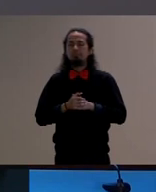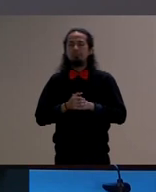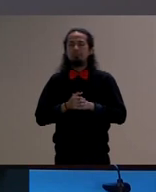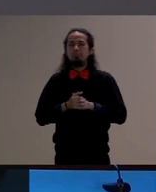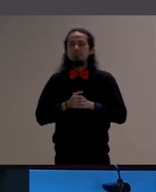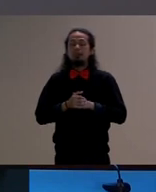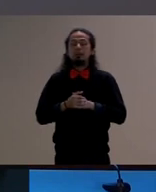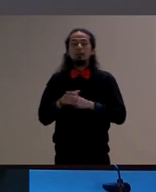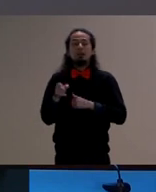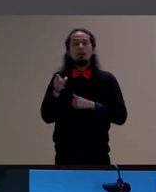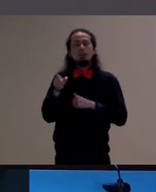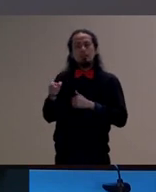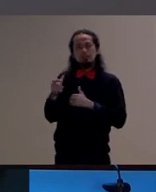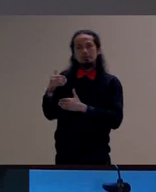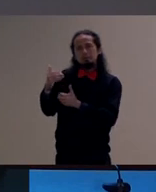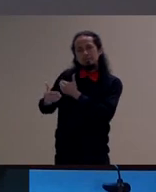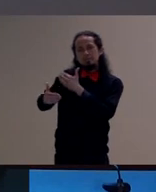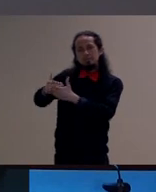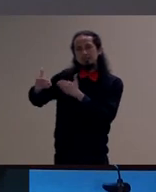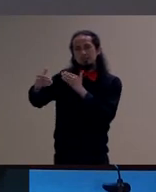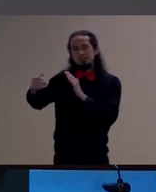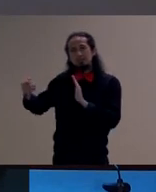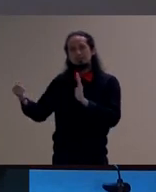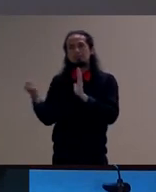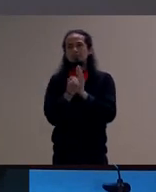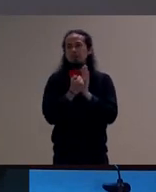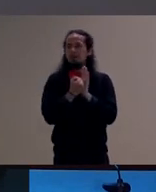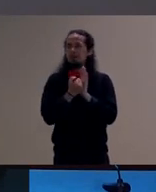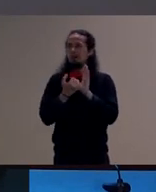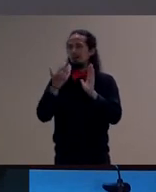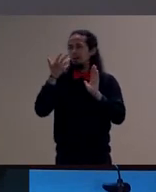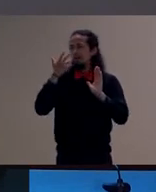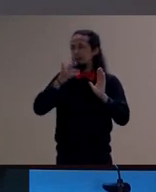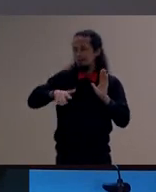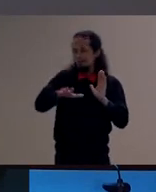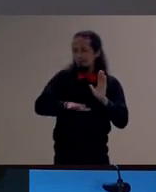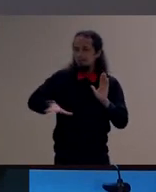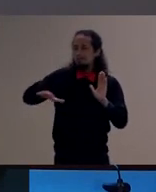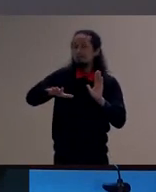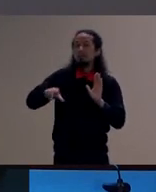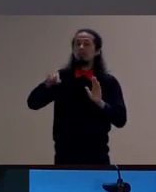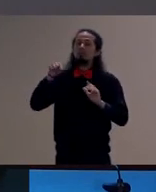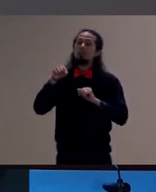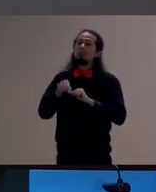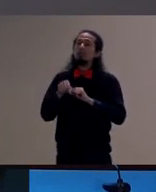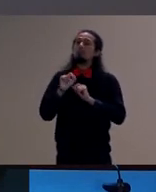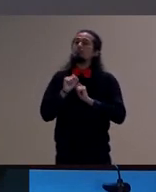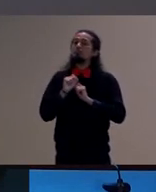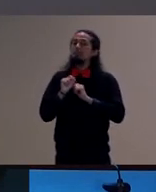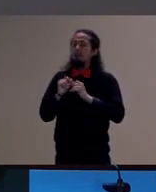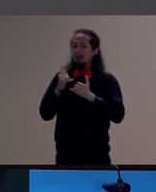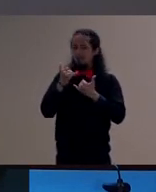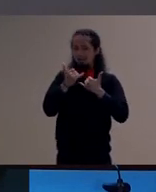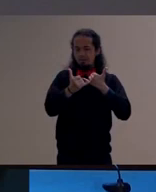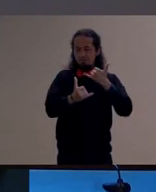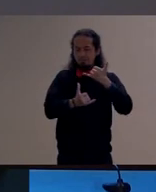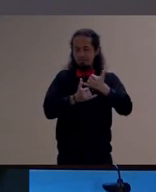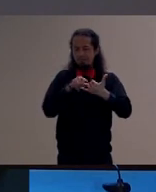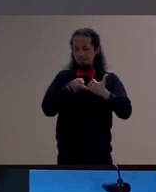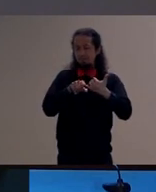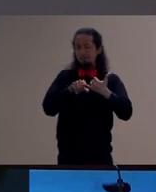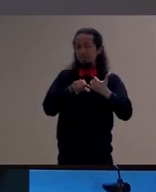próprio da infância que marca a infância a brincadeira é um modo próprio de atuação sobre o mundo